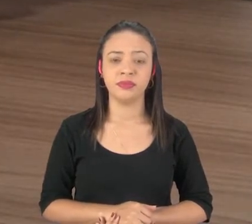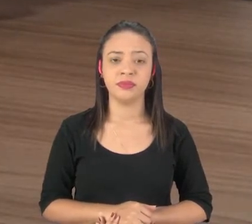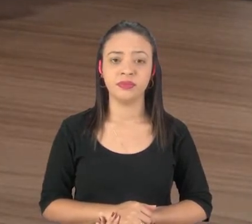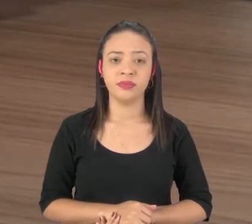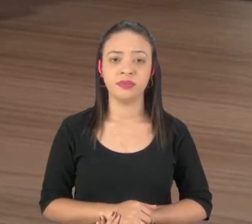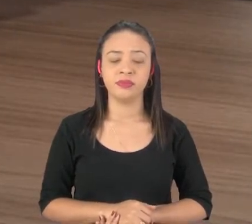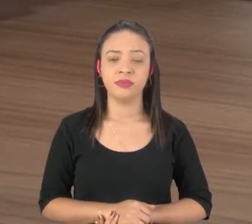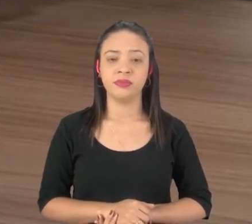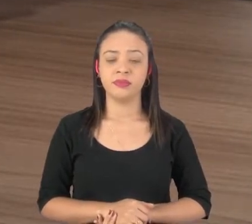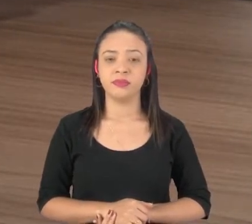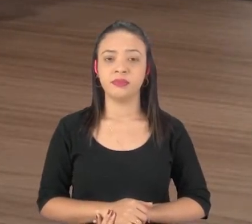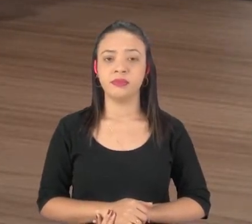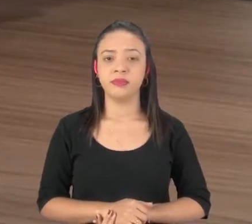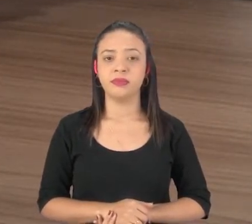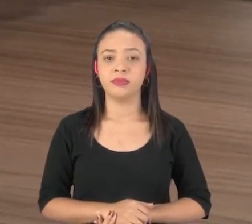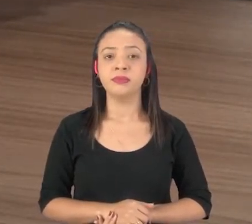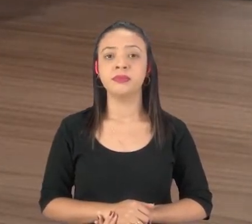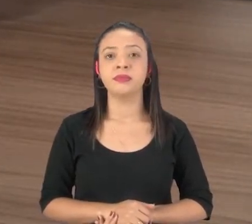E